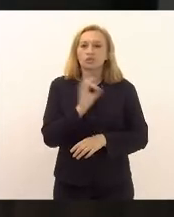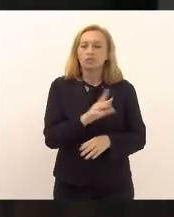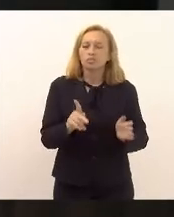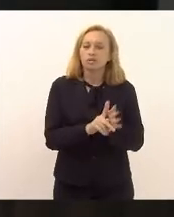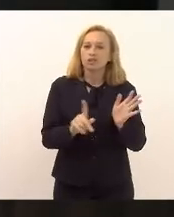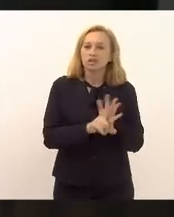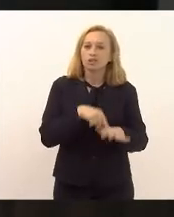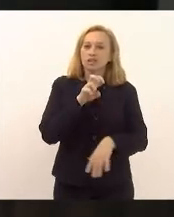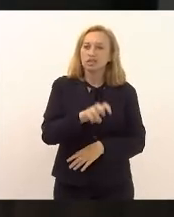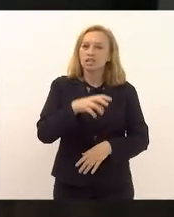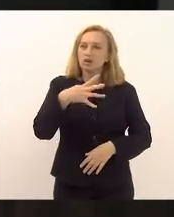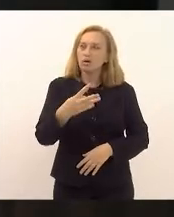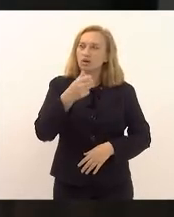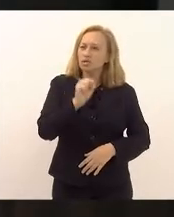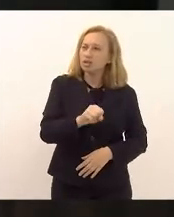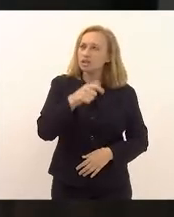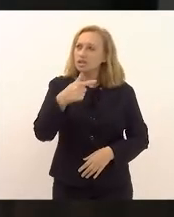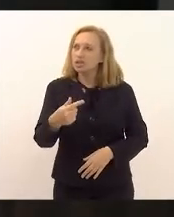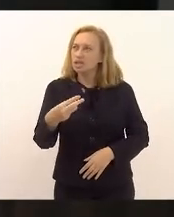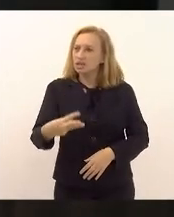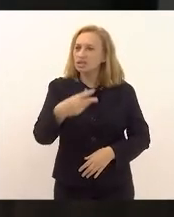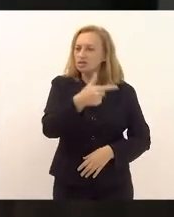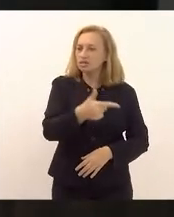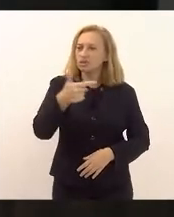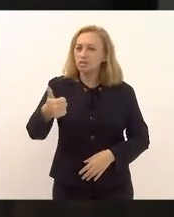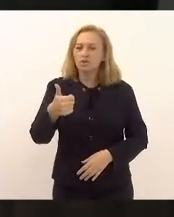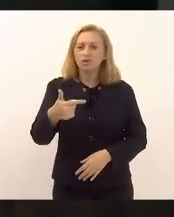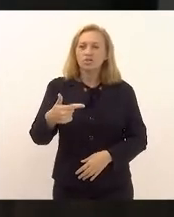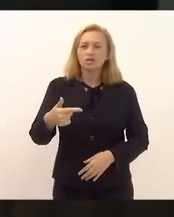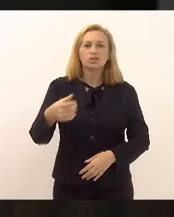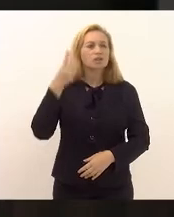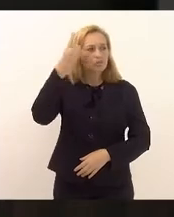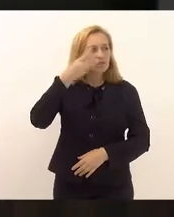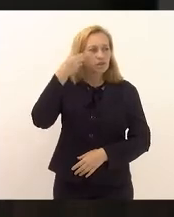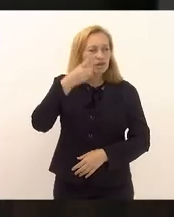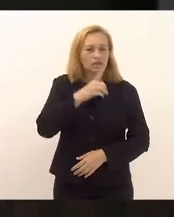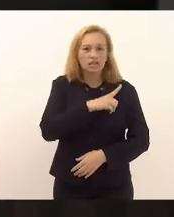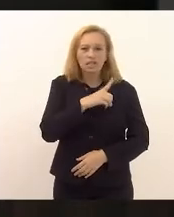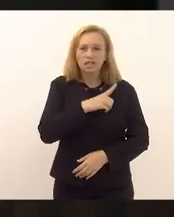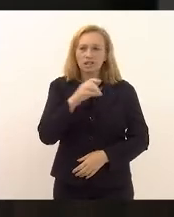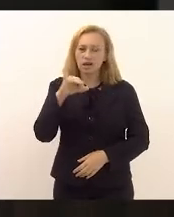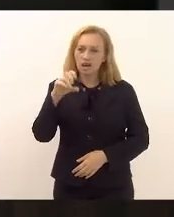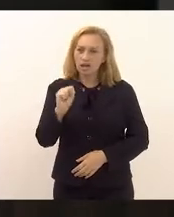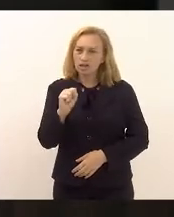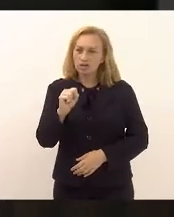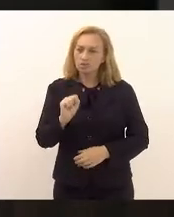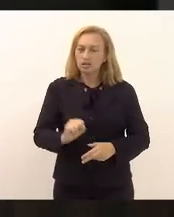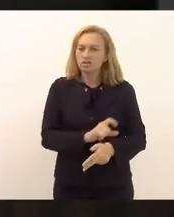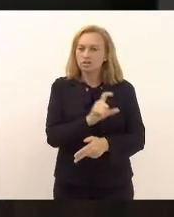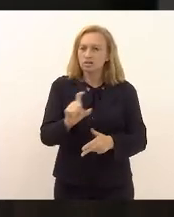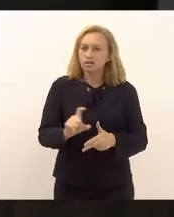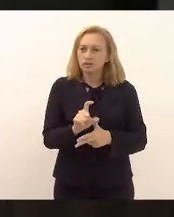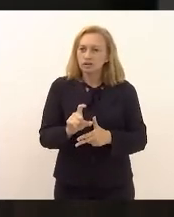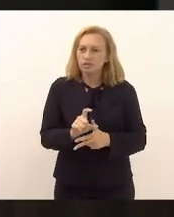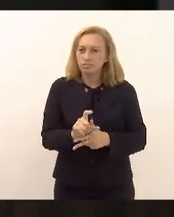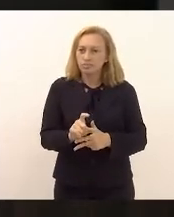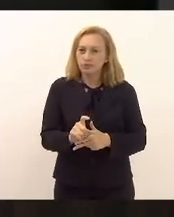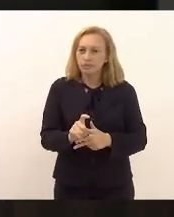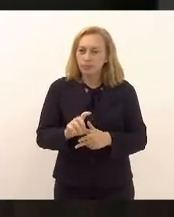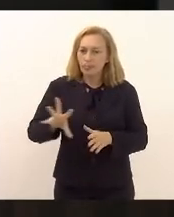projeto de lei 5483 de 22, de autoria do deputado delegado Carlos Augusto, que autoriza o Poder Executivo